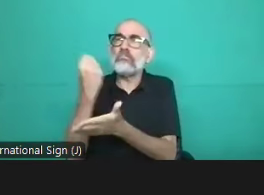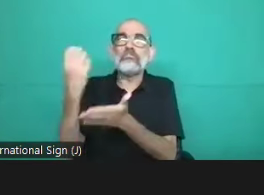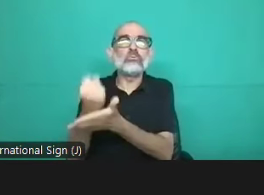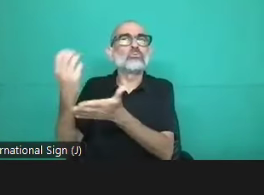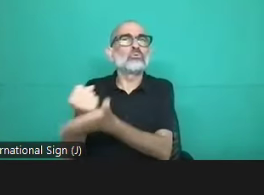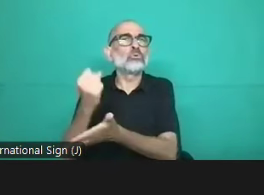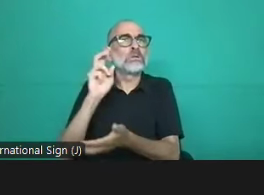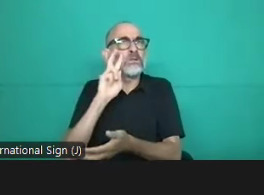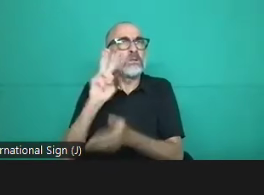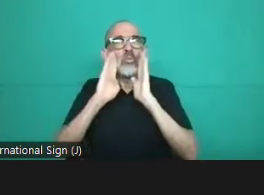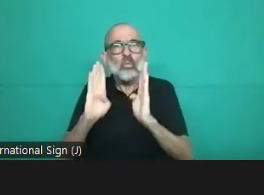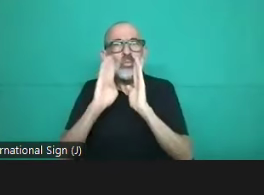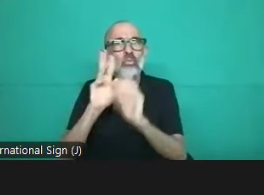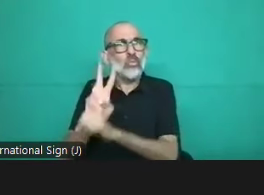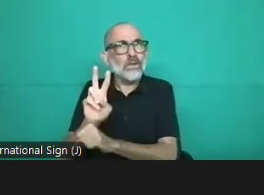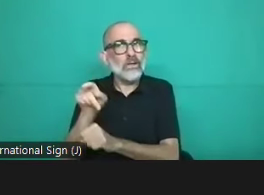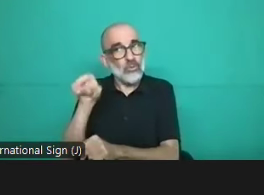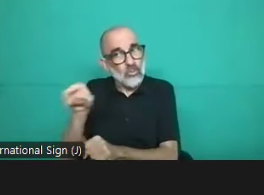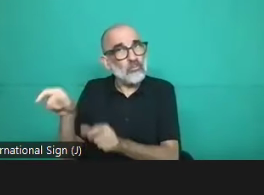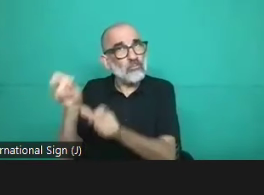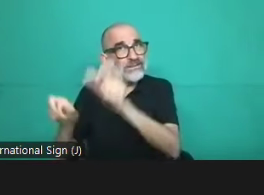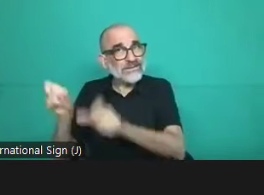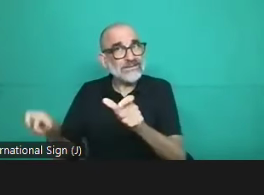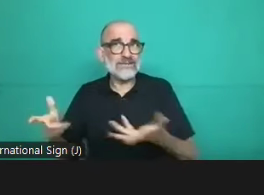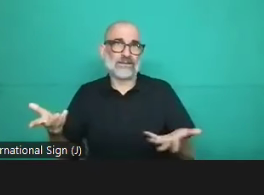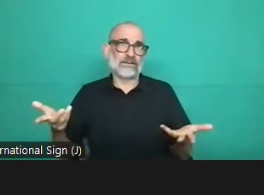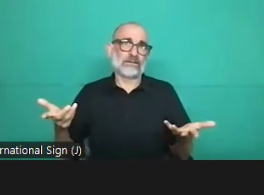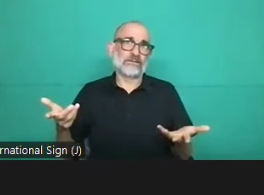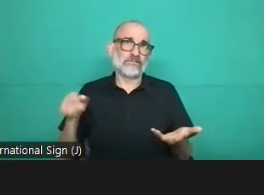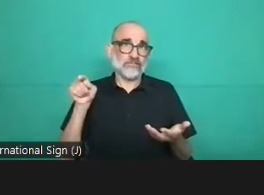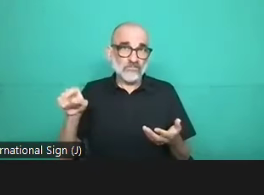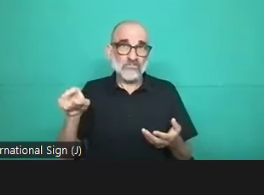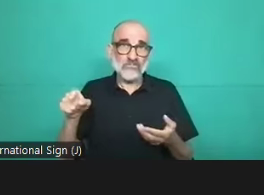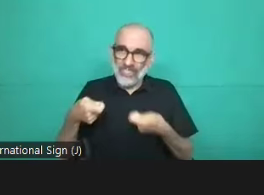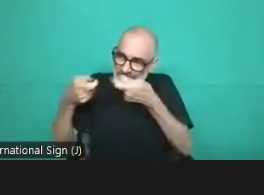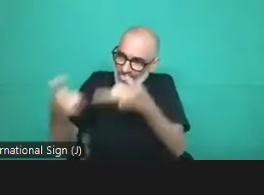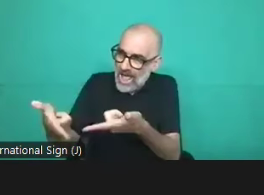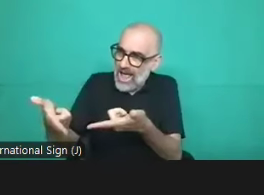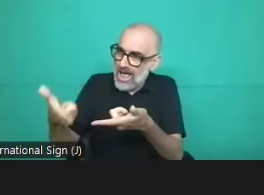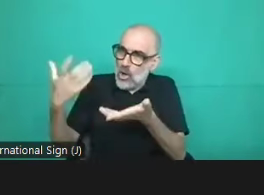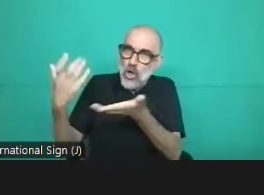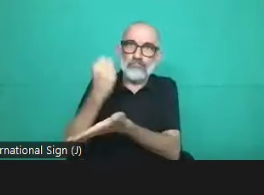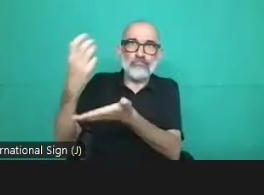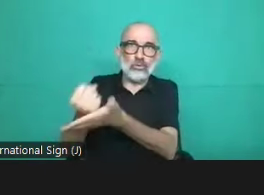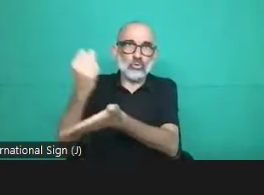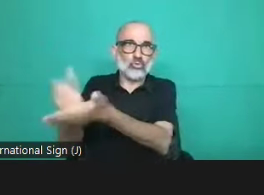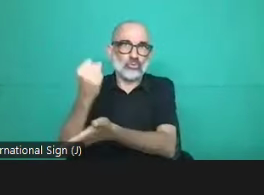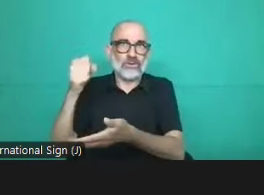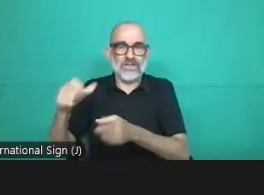permanente com a equipe de atenção primária. Para a gente viabilizar isso, nós